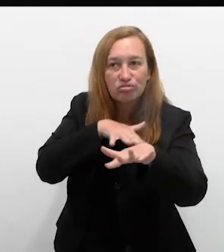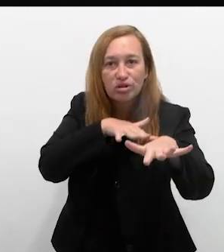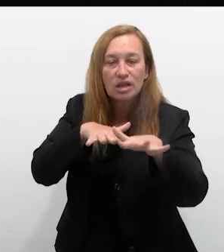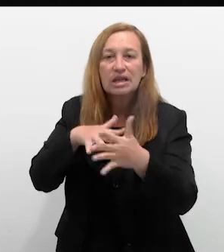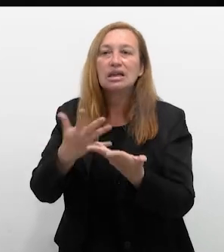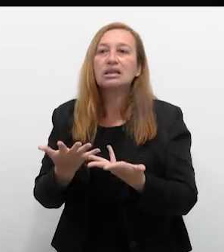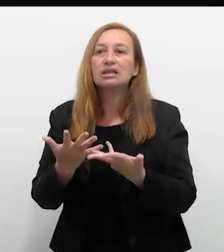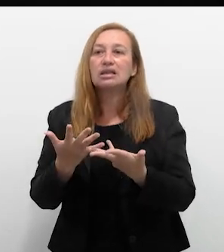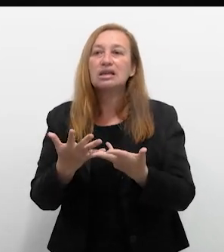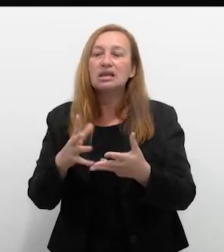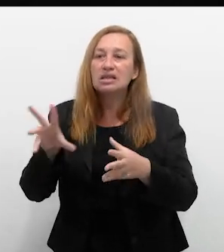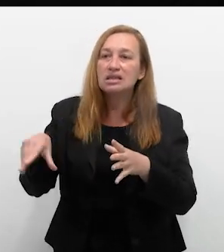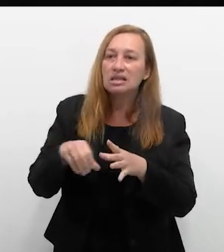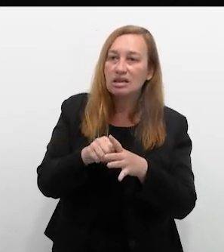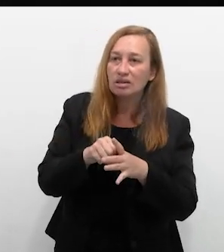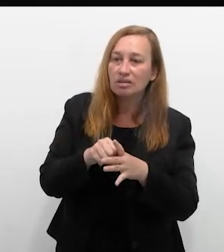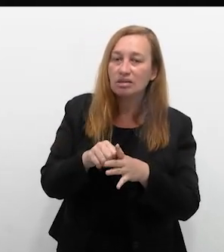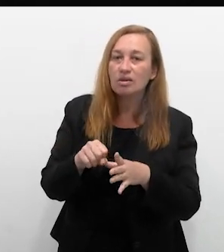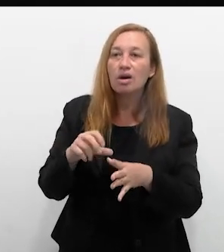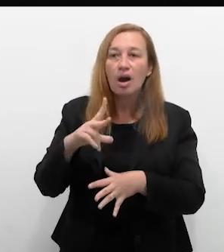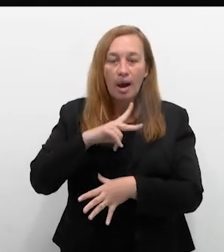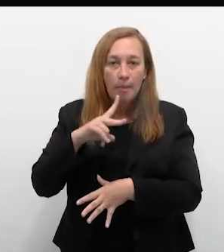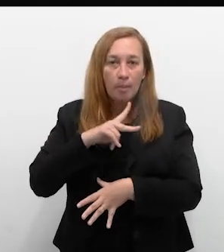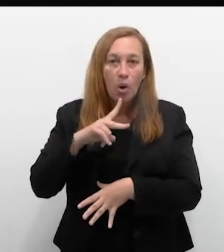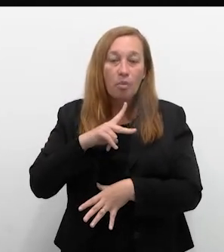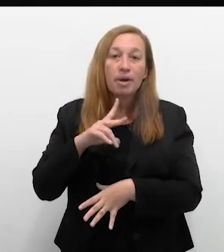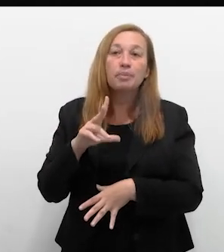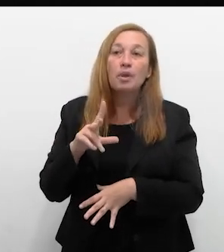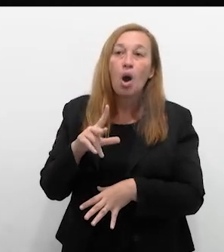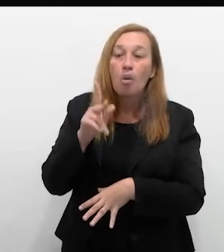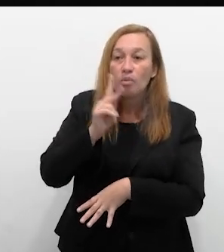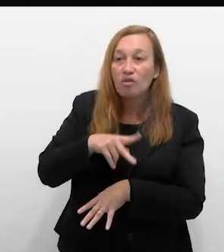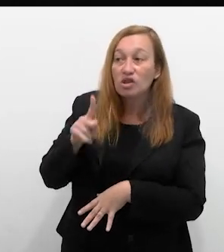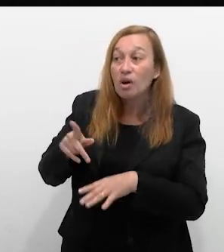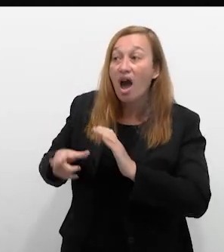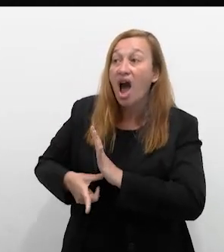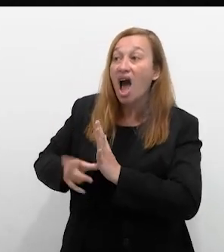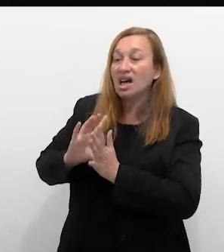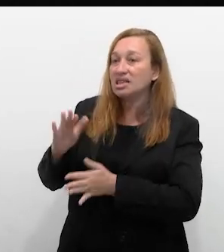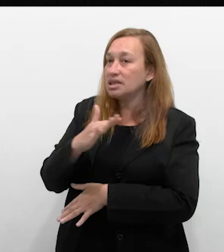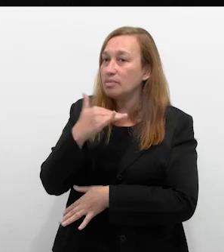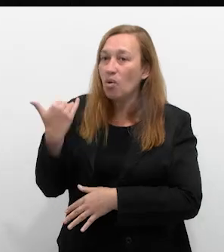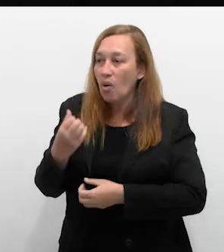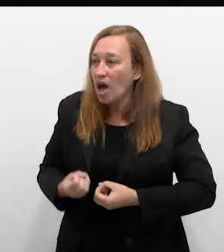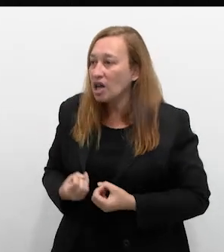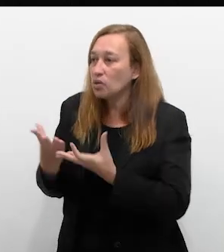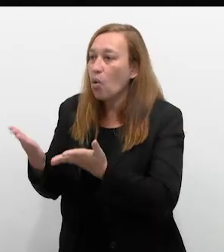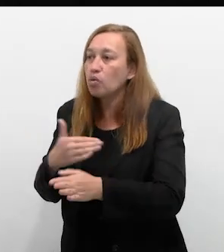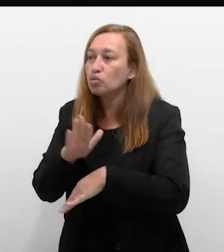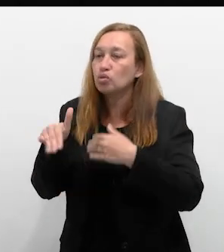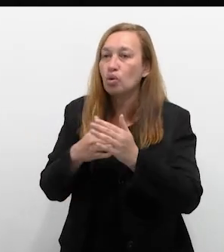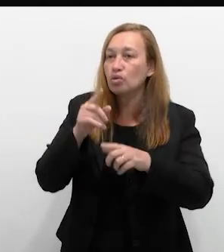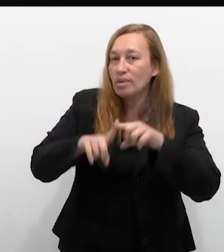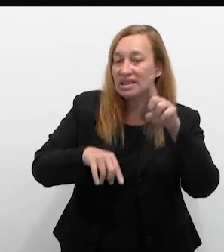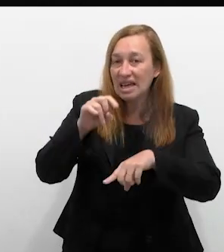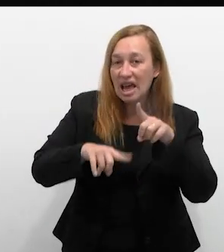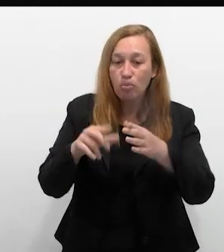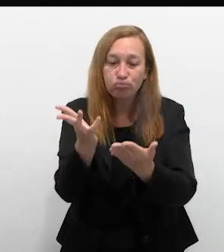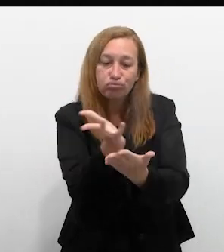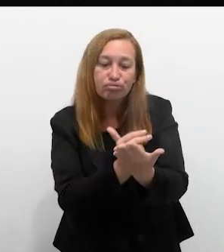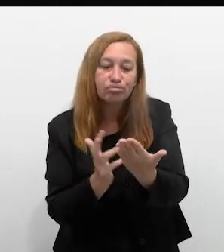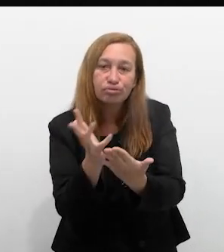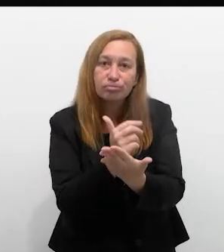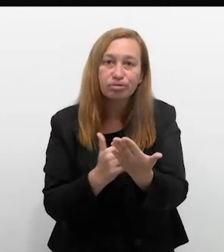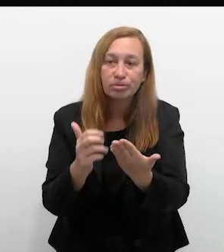E esse ano a gente também está contando com o acervo da própria professora. Antes dela nos deixar, ela doou todo o seu